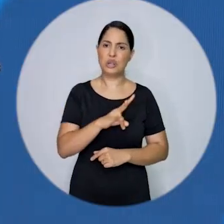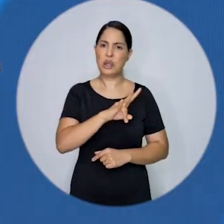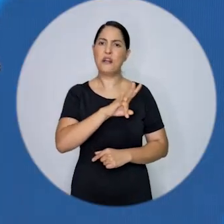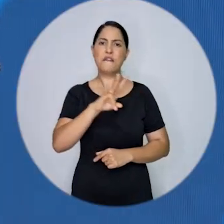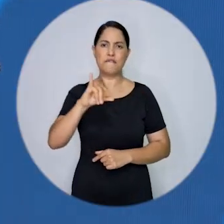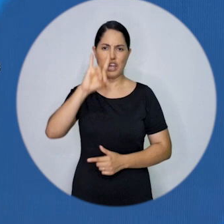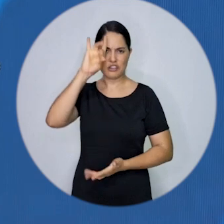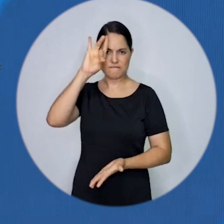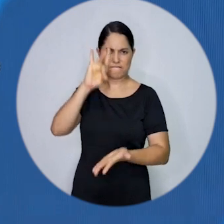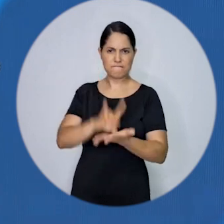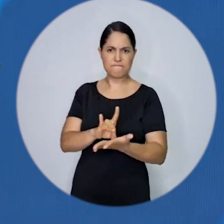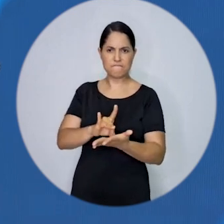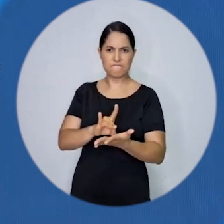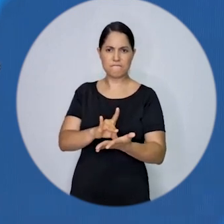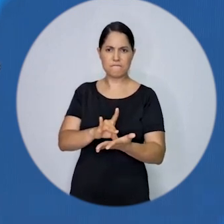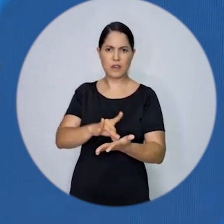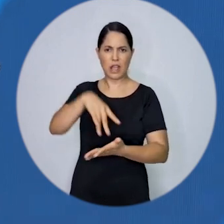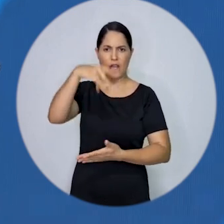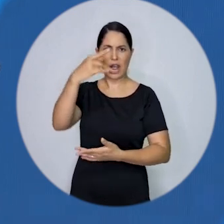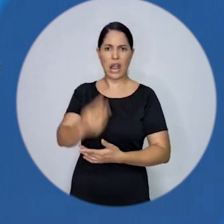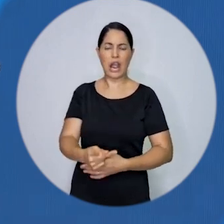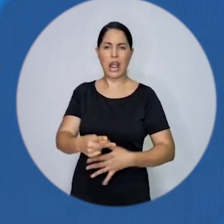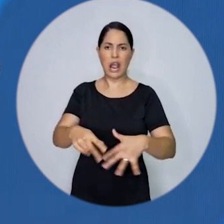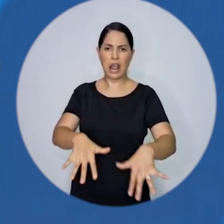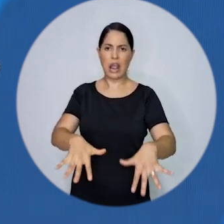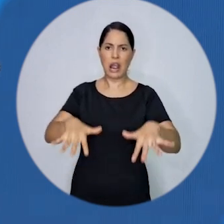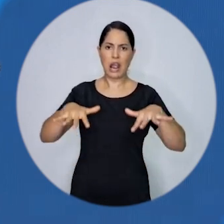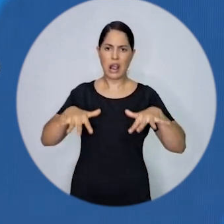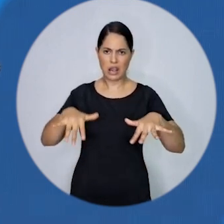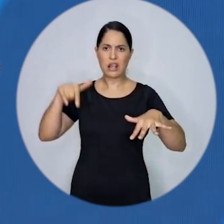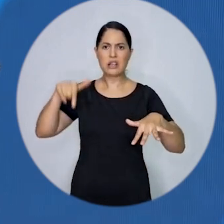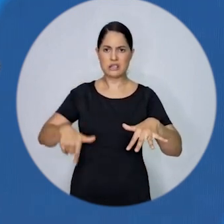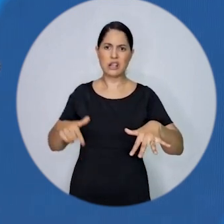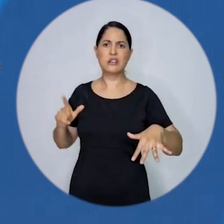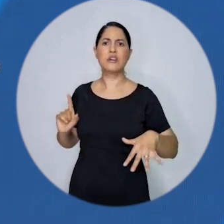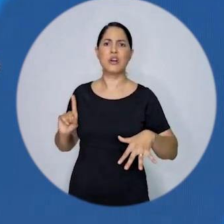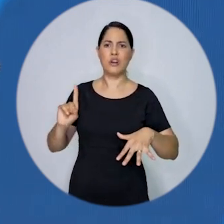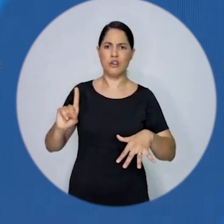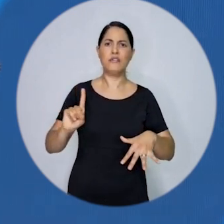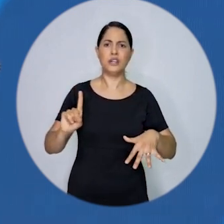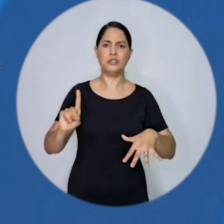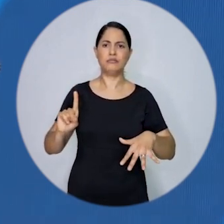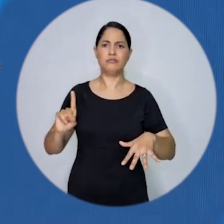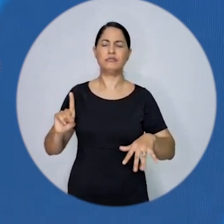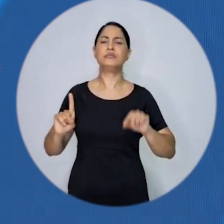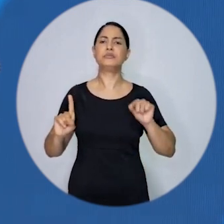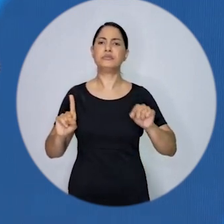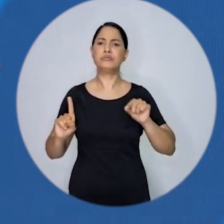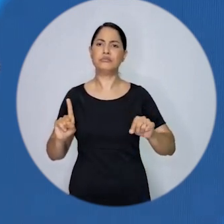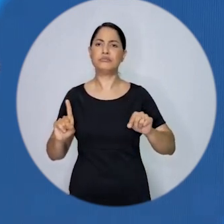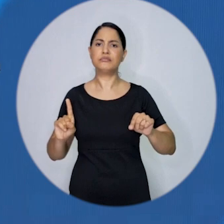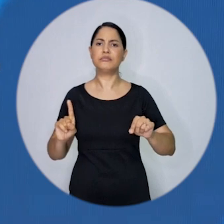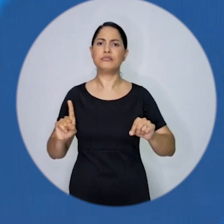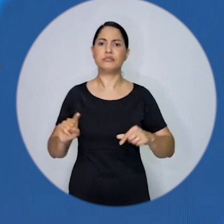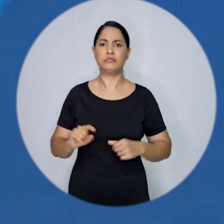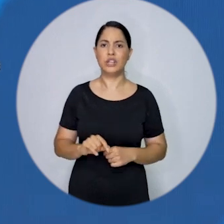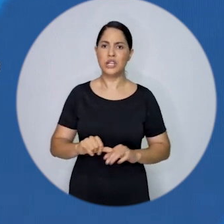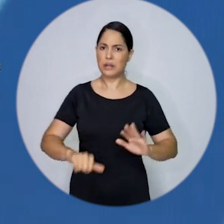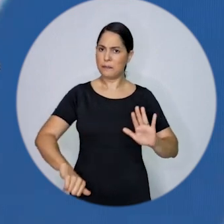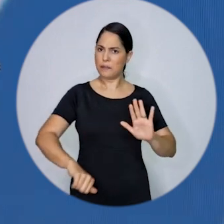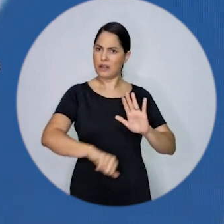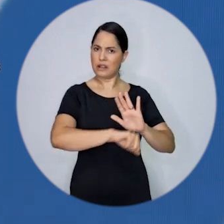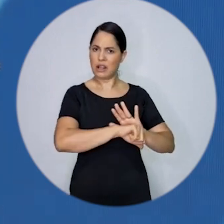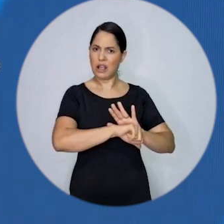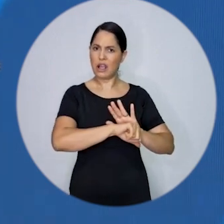exigiremos a efetivação do compromisso firmado aqui, deste palco, nessa conferência, de que as ações